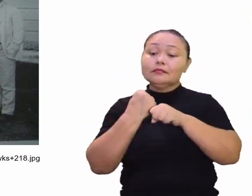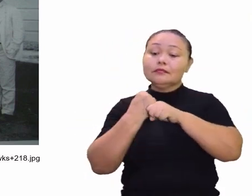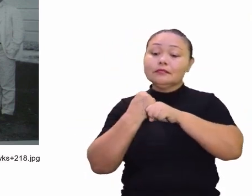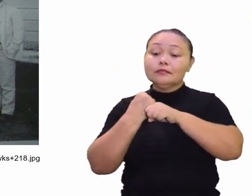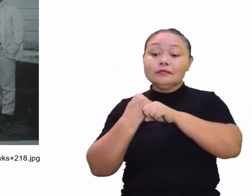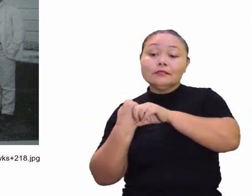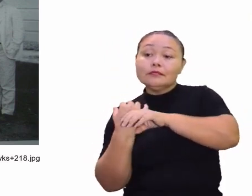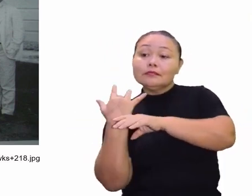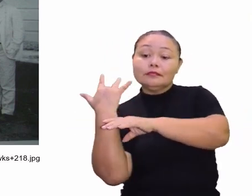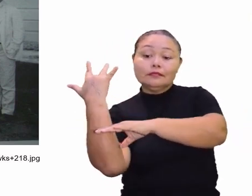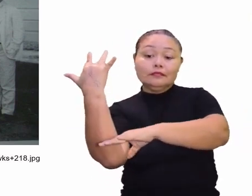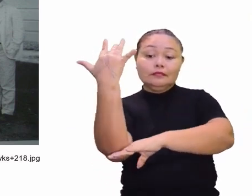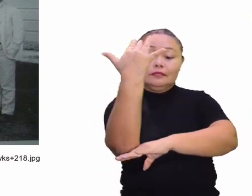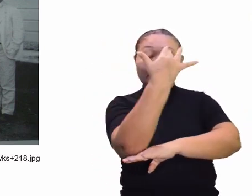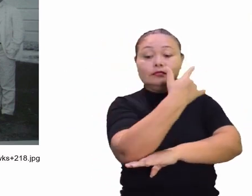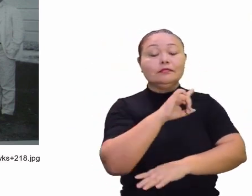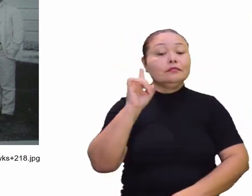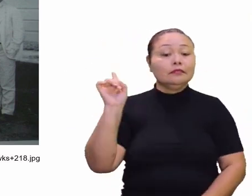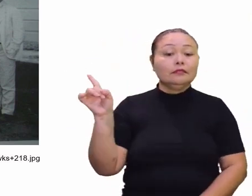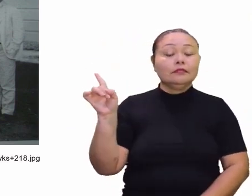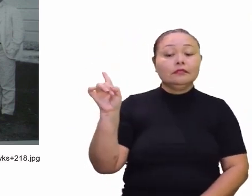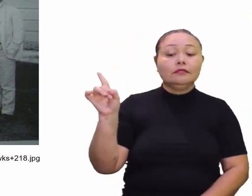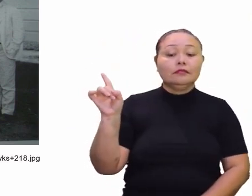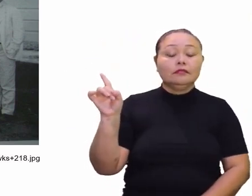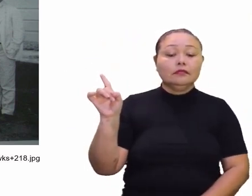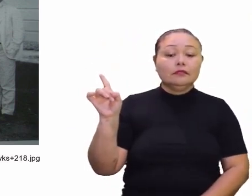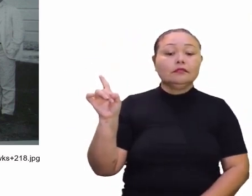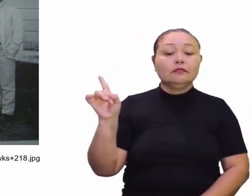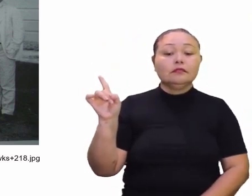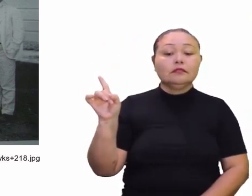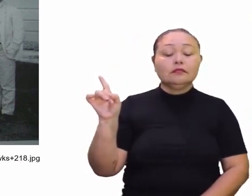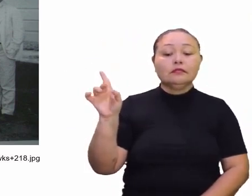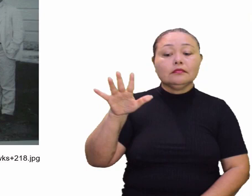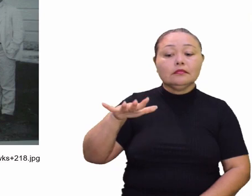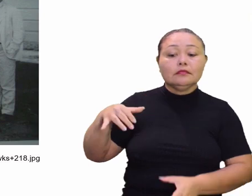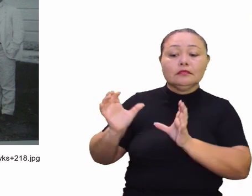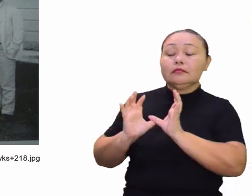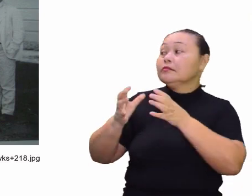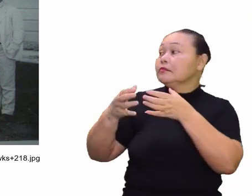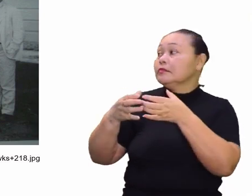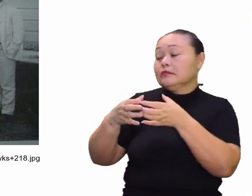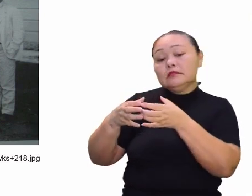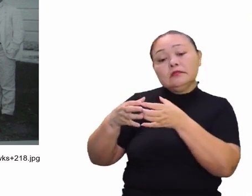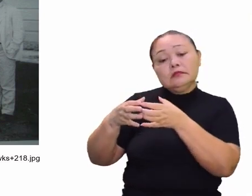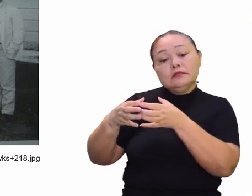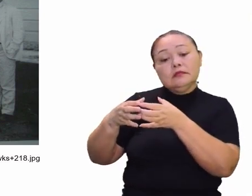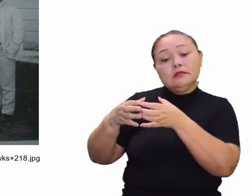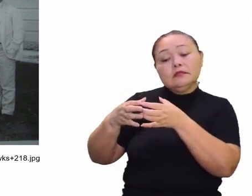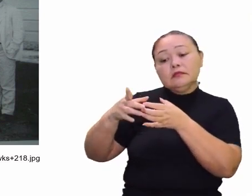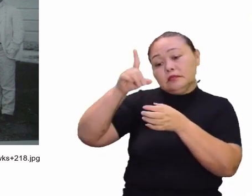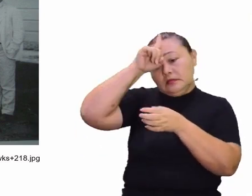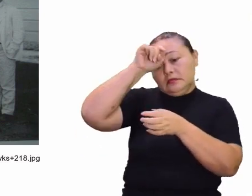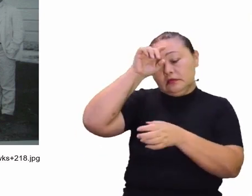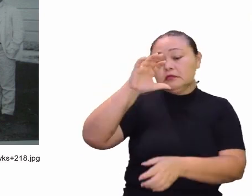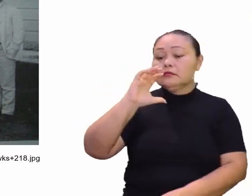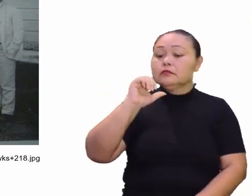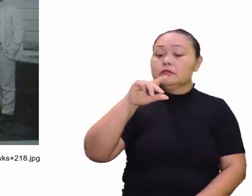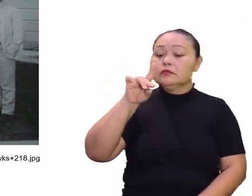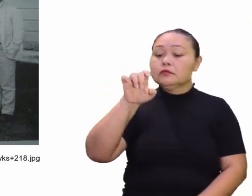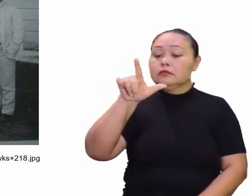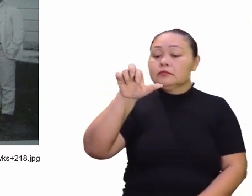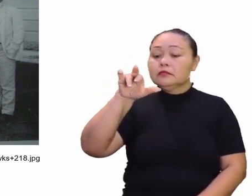floresta. Exato. Né? E era esse corpo esse Hospital da